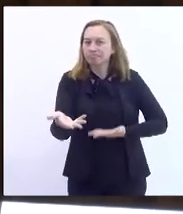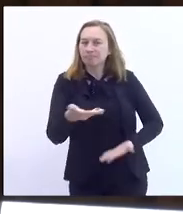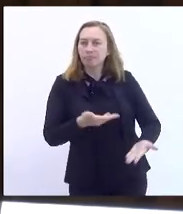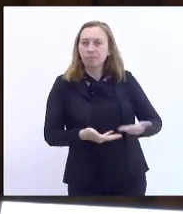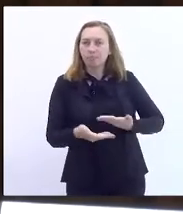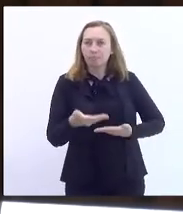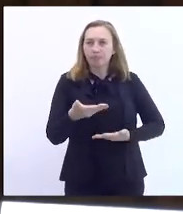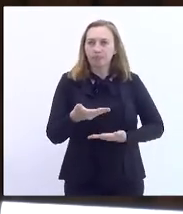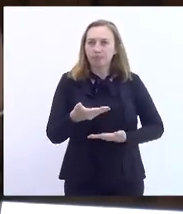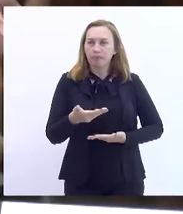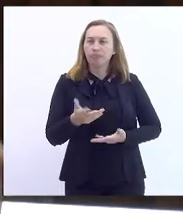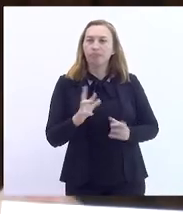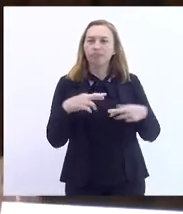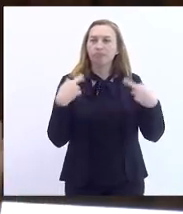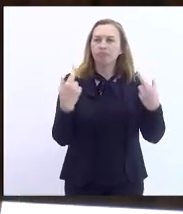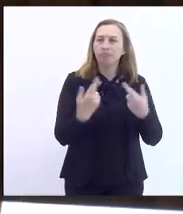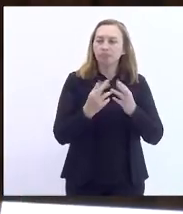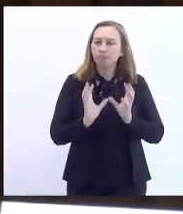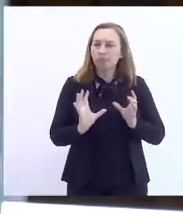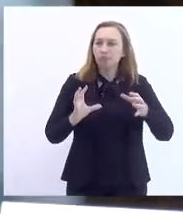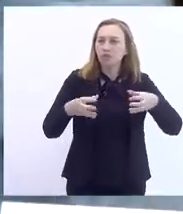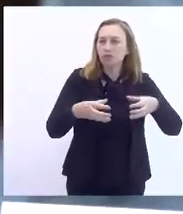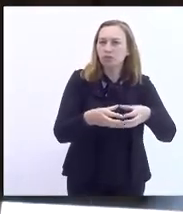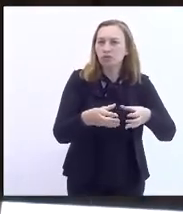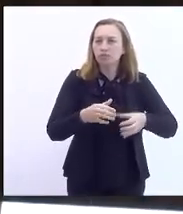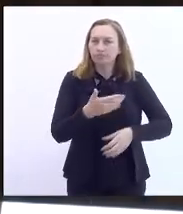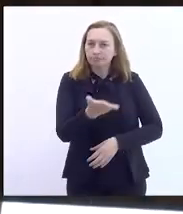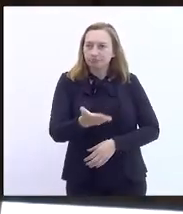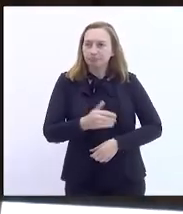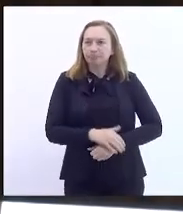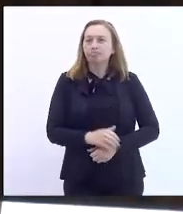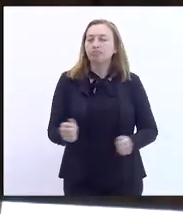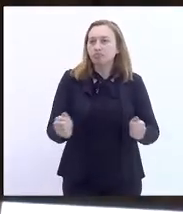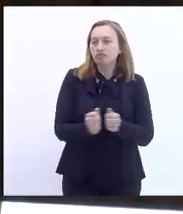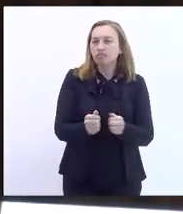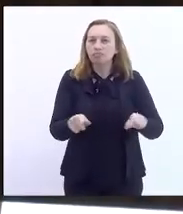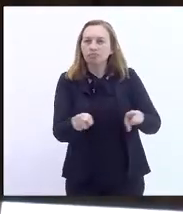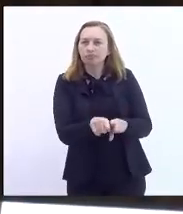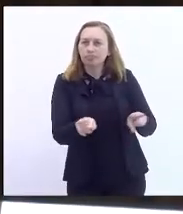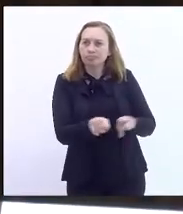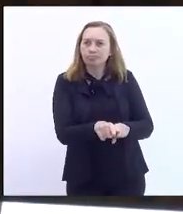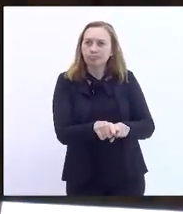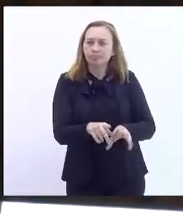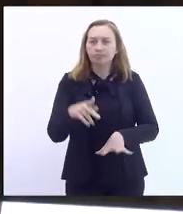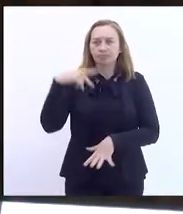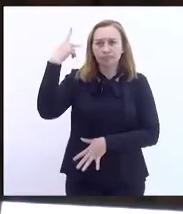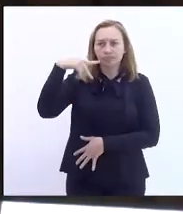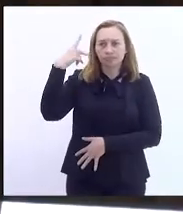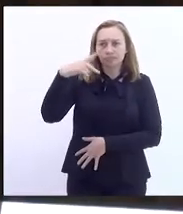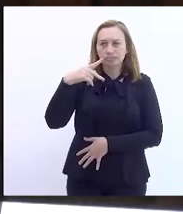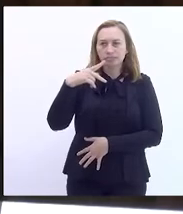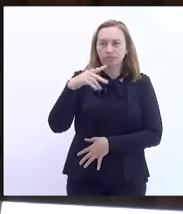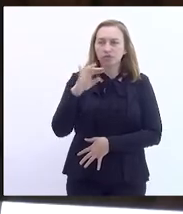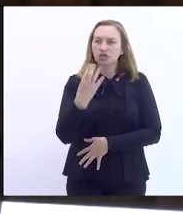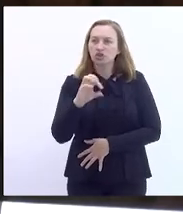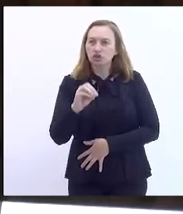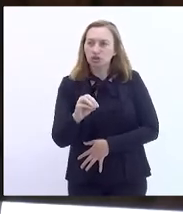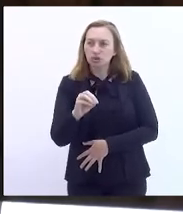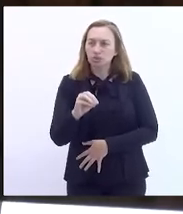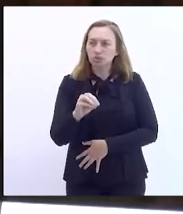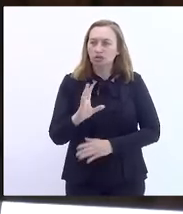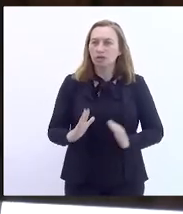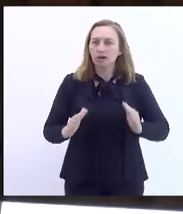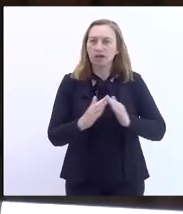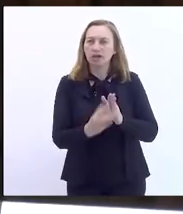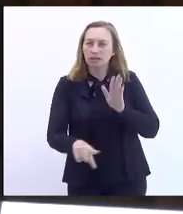de audiências conjuntas como essa junto também é Vereador Chico Alencar com a